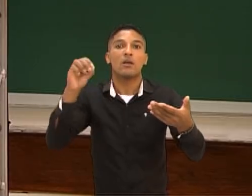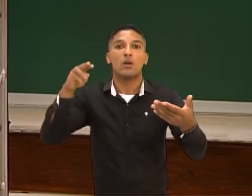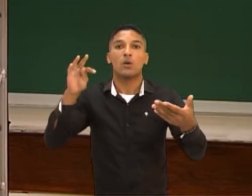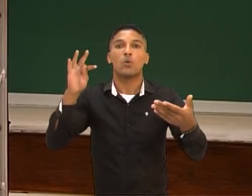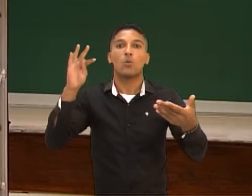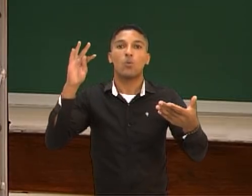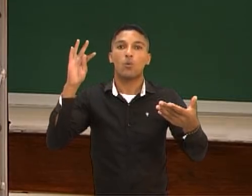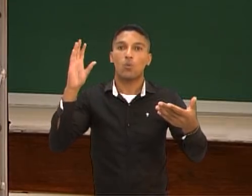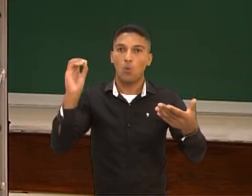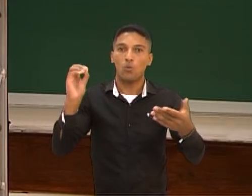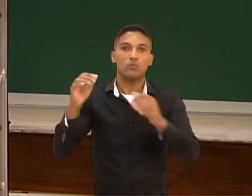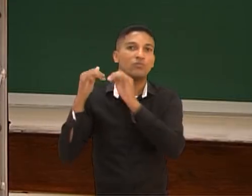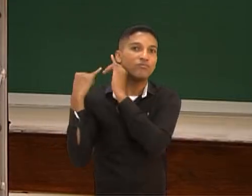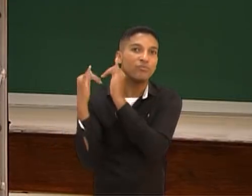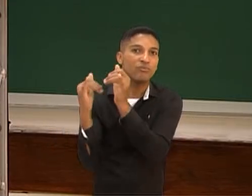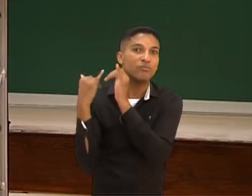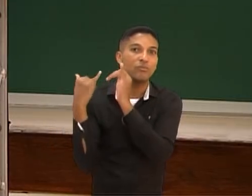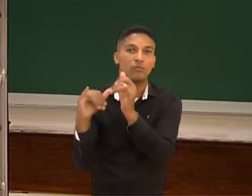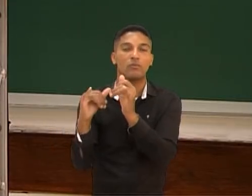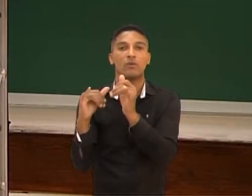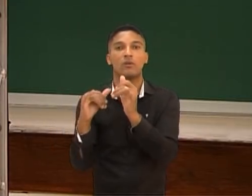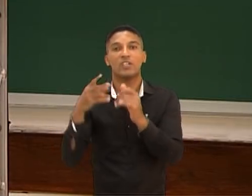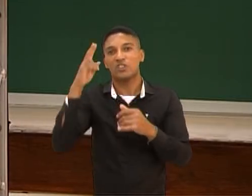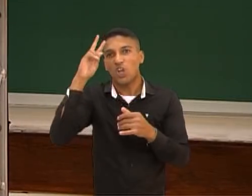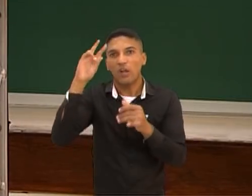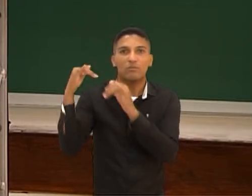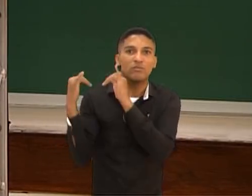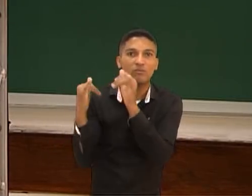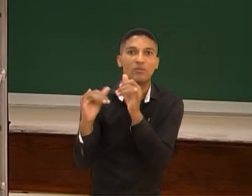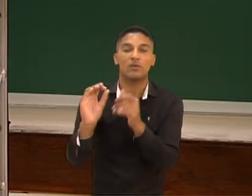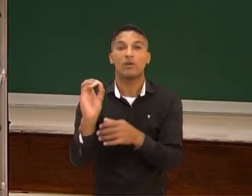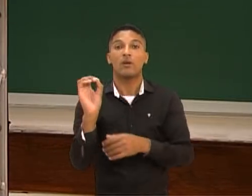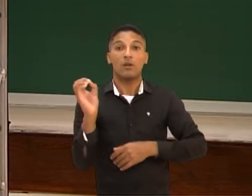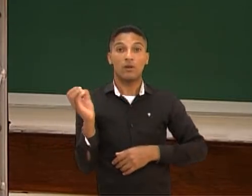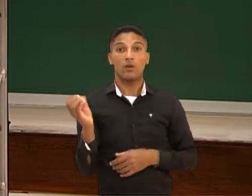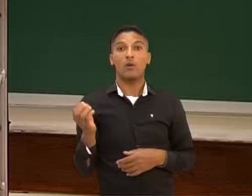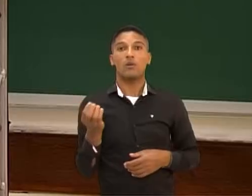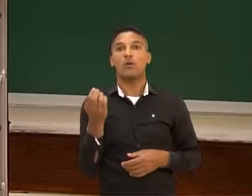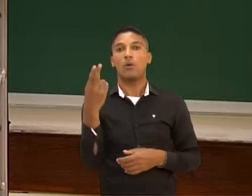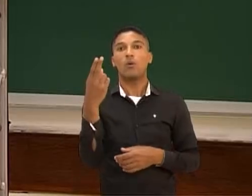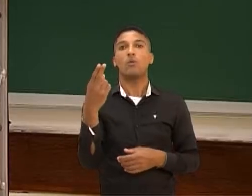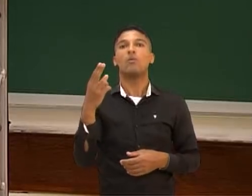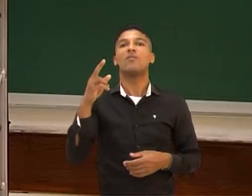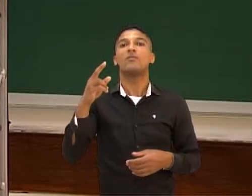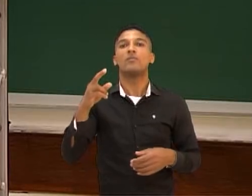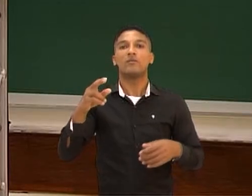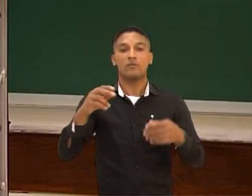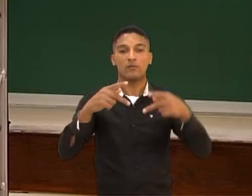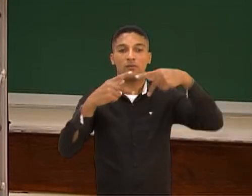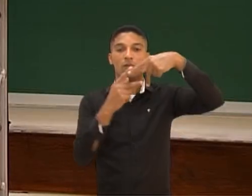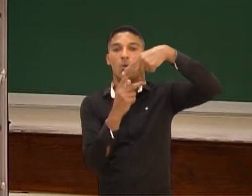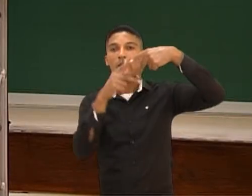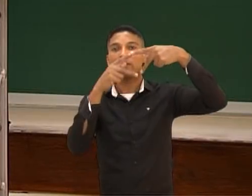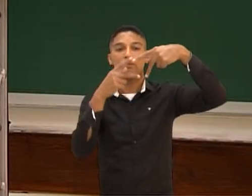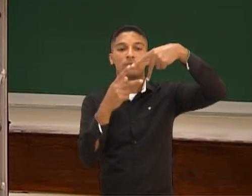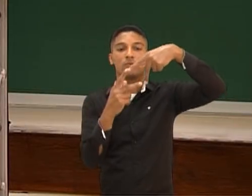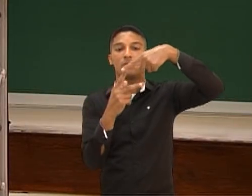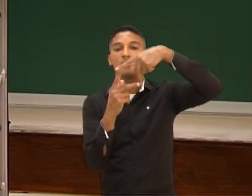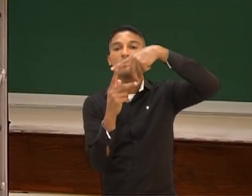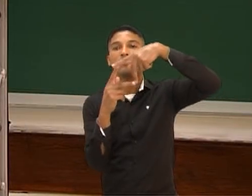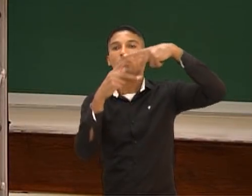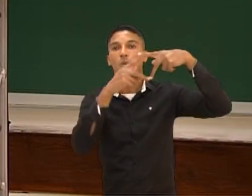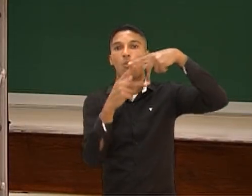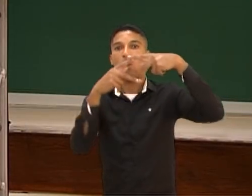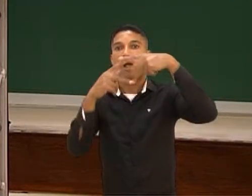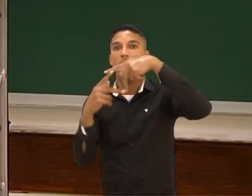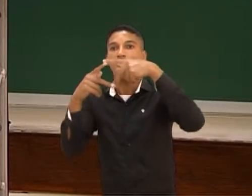nossas aulas, ela é utilizada em todos eles. Embora muitos deles também apresentem características similares, eles têm as